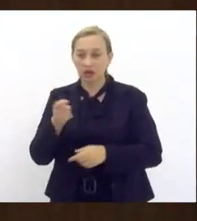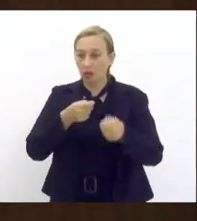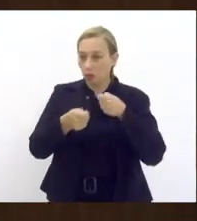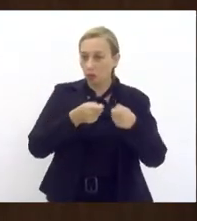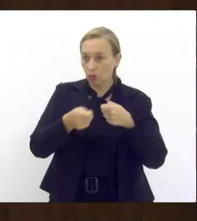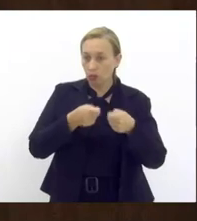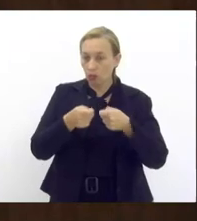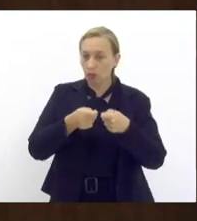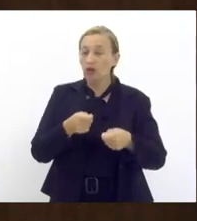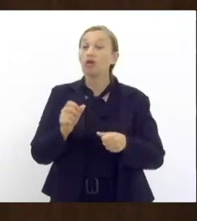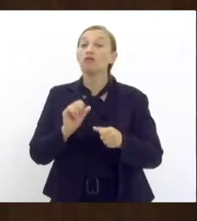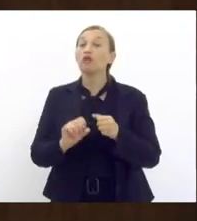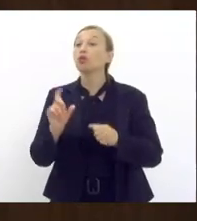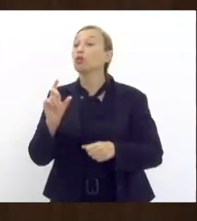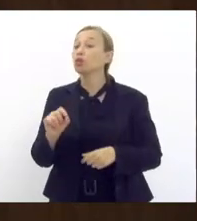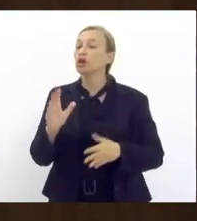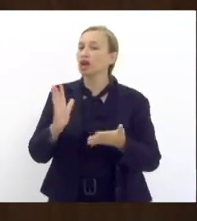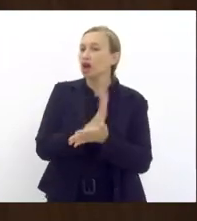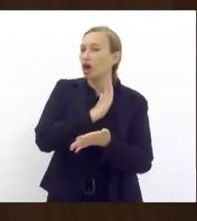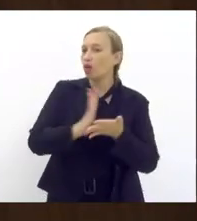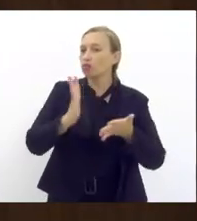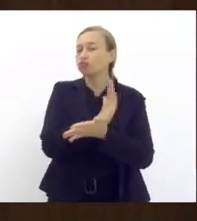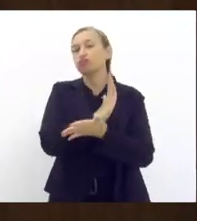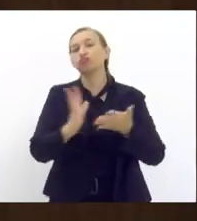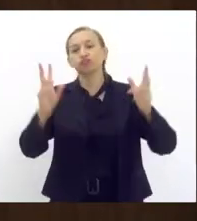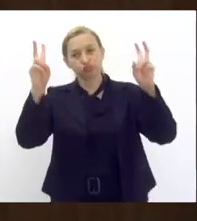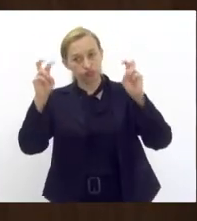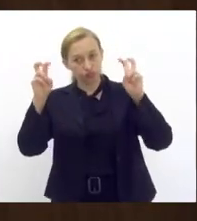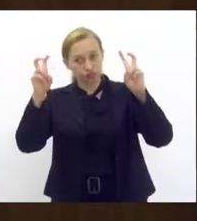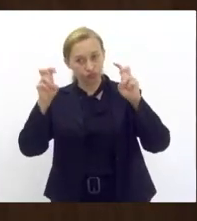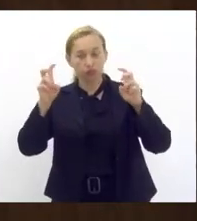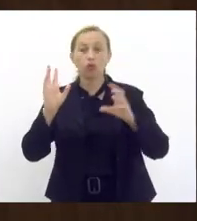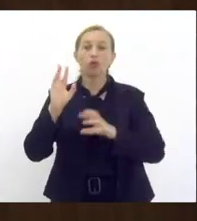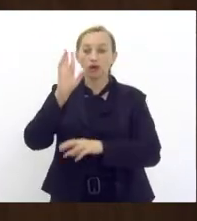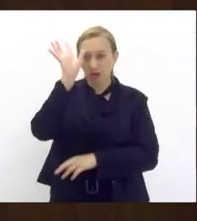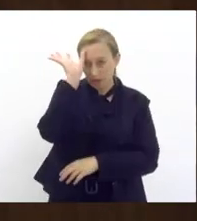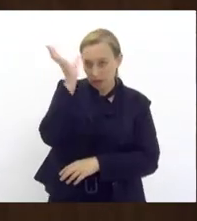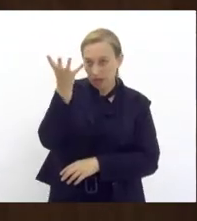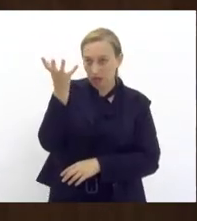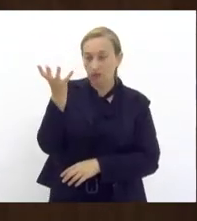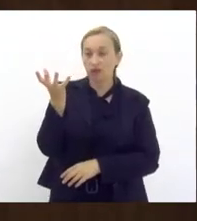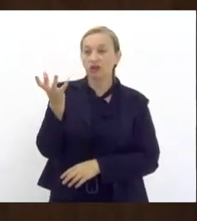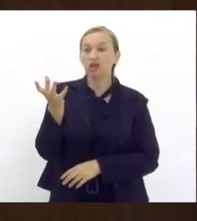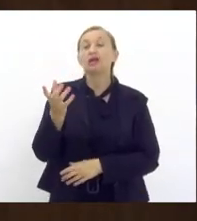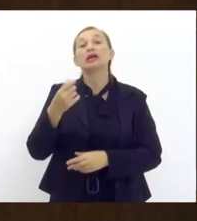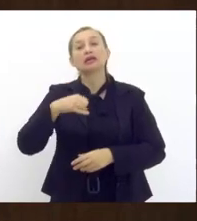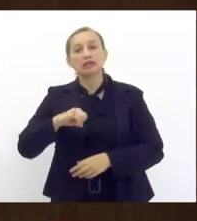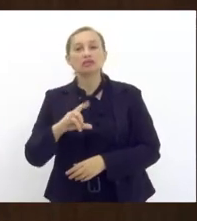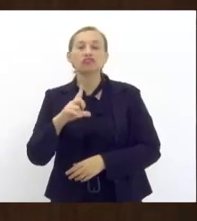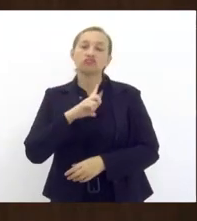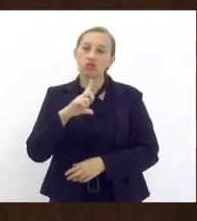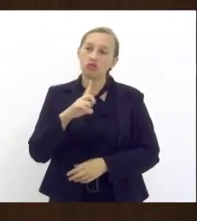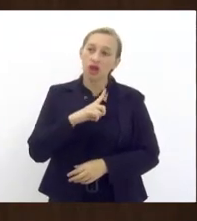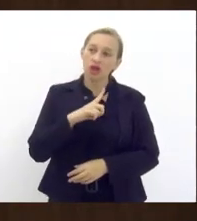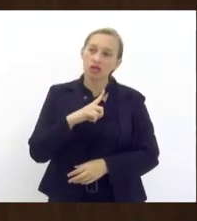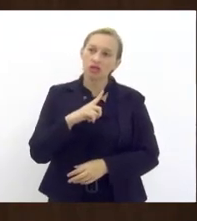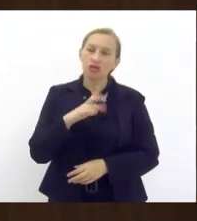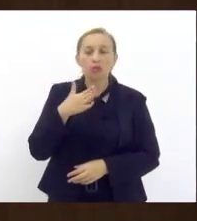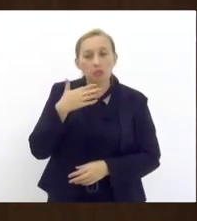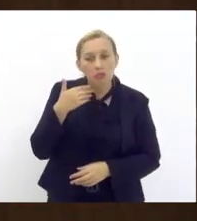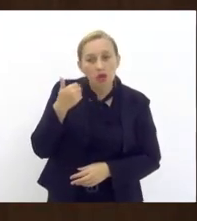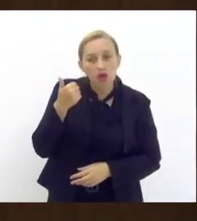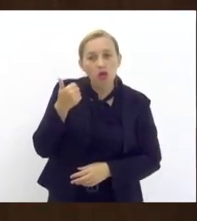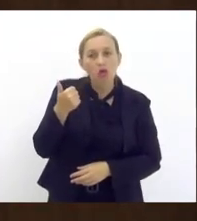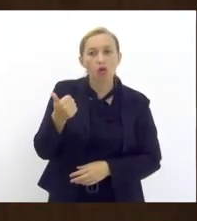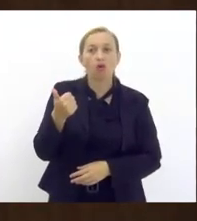que fez com que algumas questões fossem resolvidas e que se tivesse aí uma